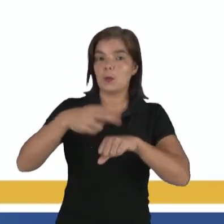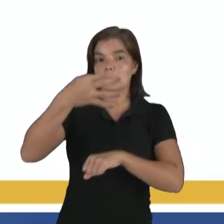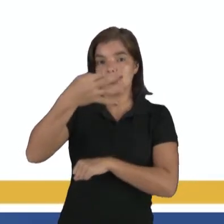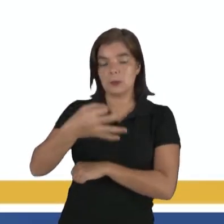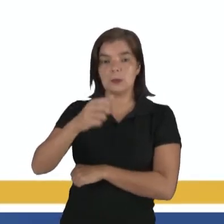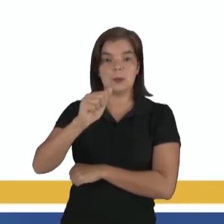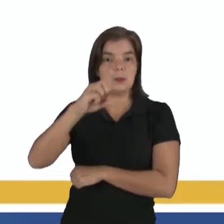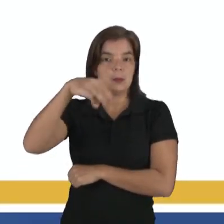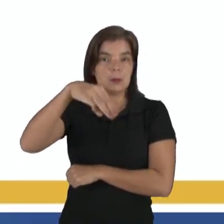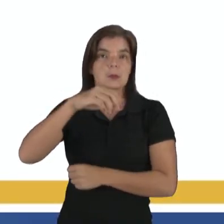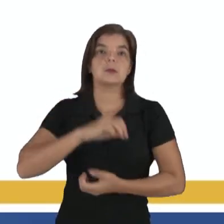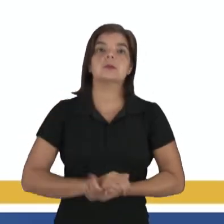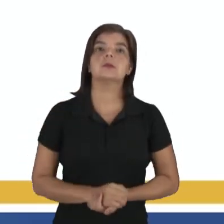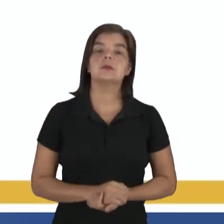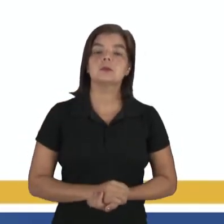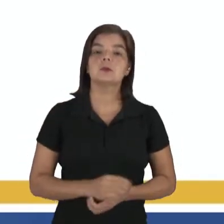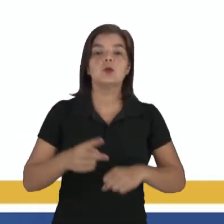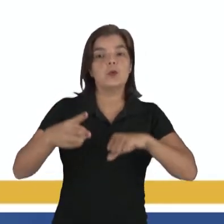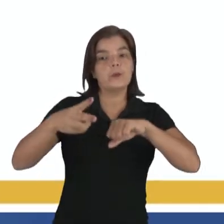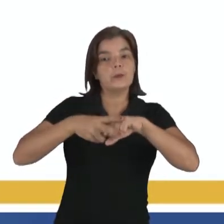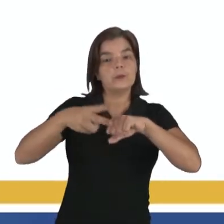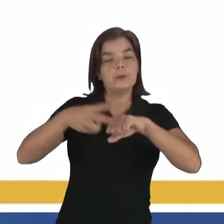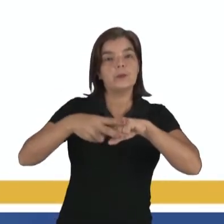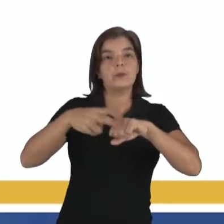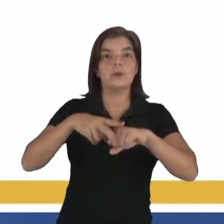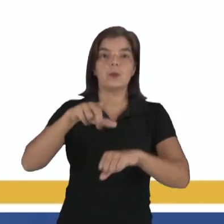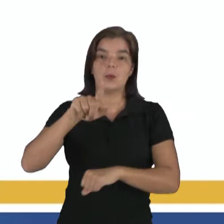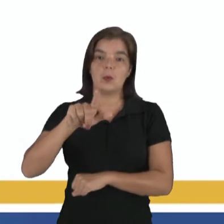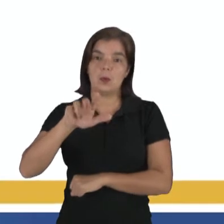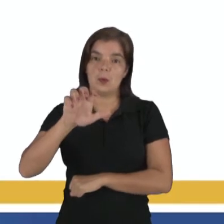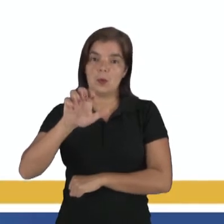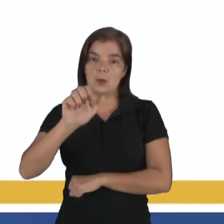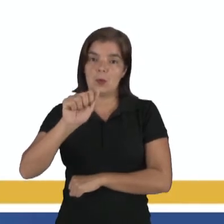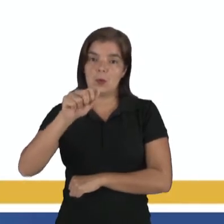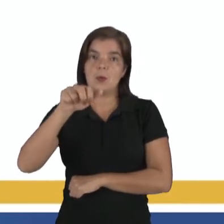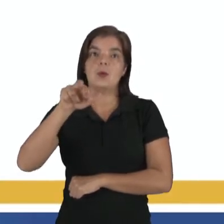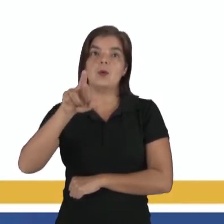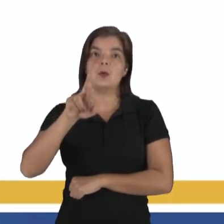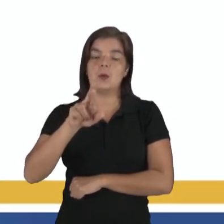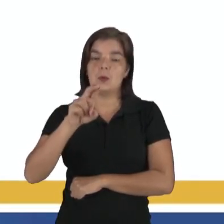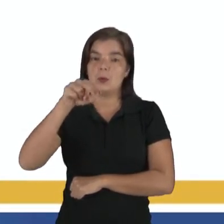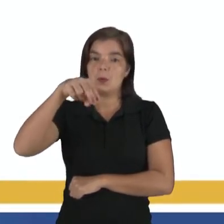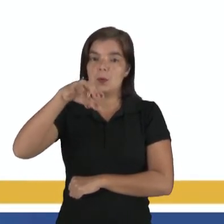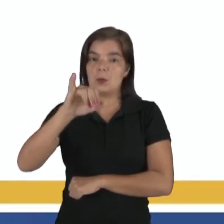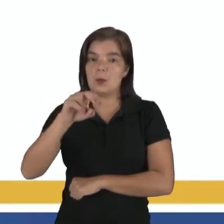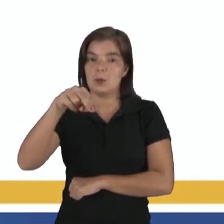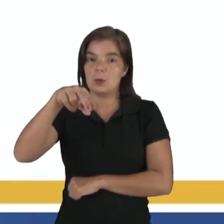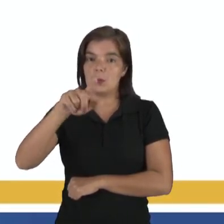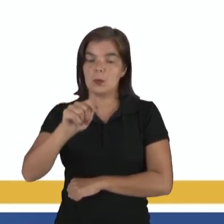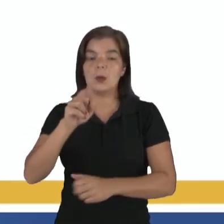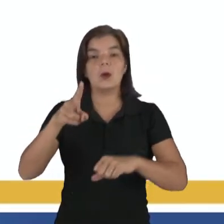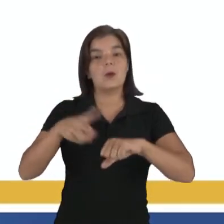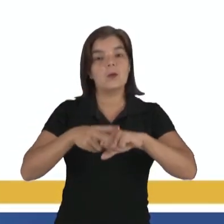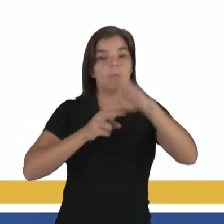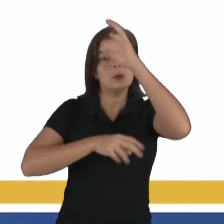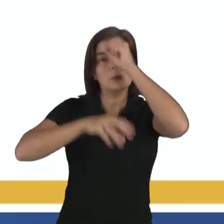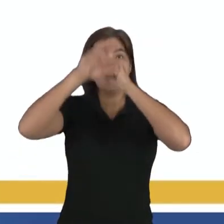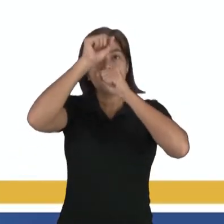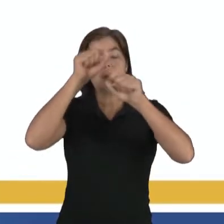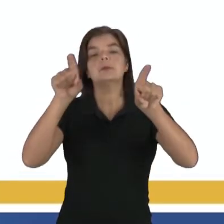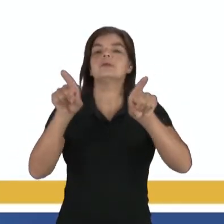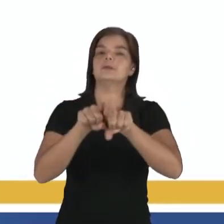é o am. E o verbo learn, que é o verbo aprender, com o finalzinho em ing. E vai ficar o